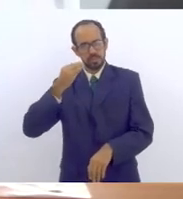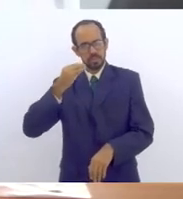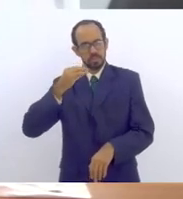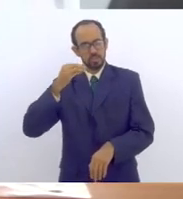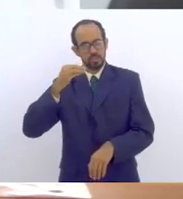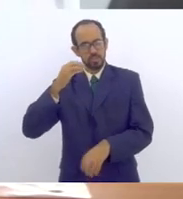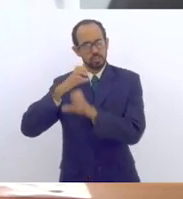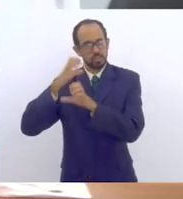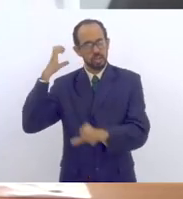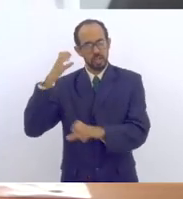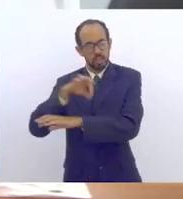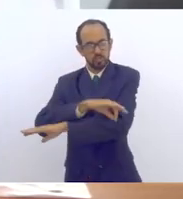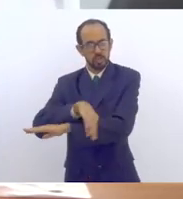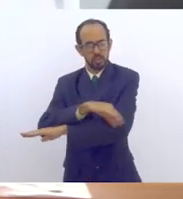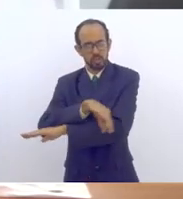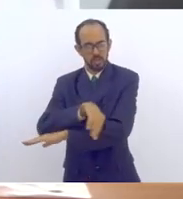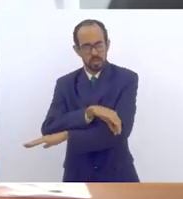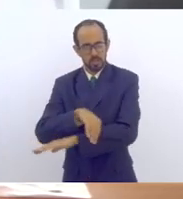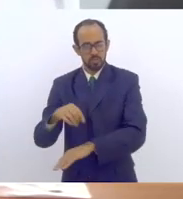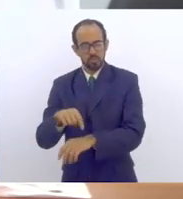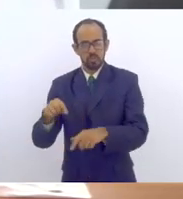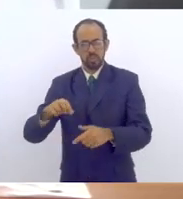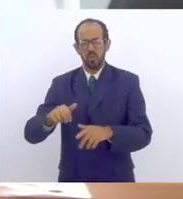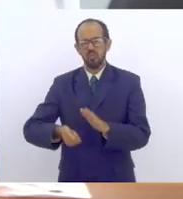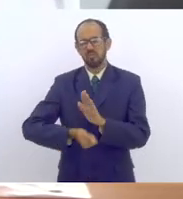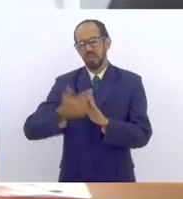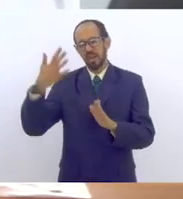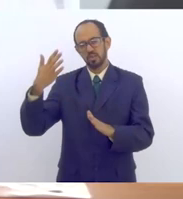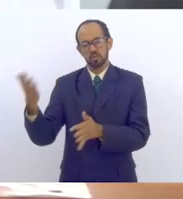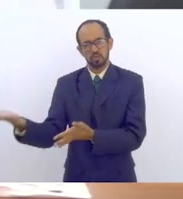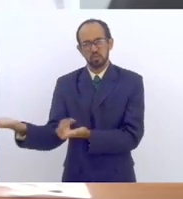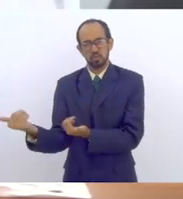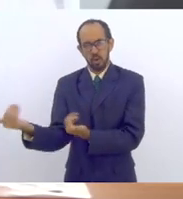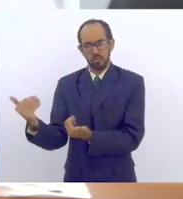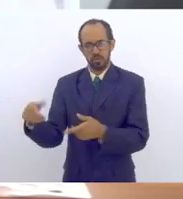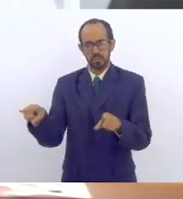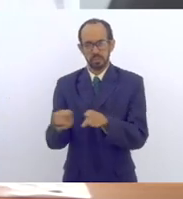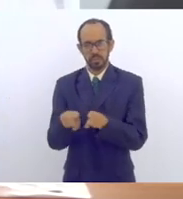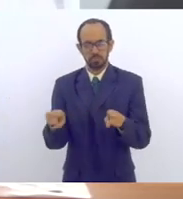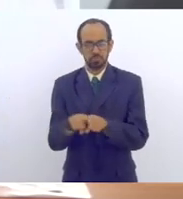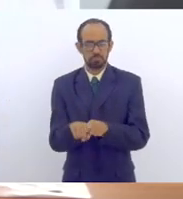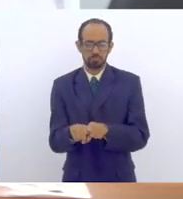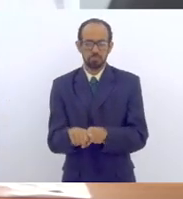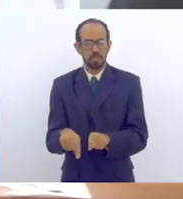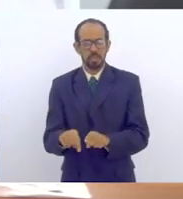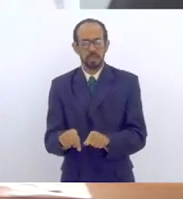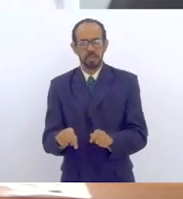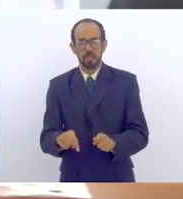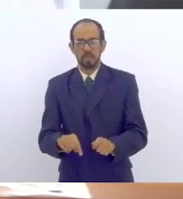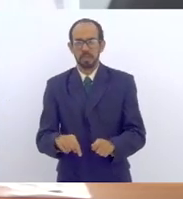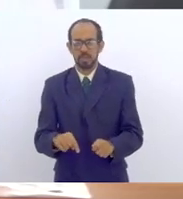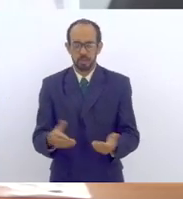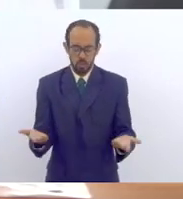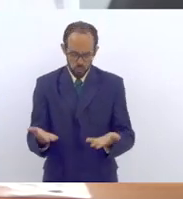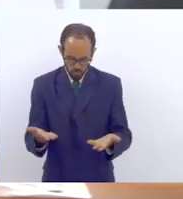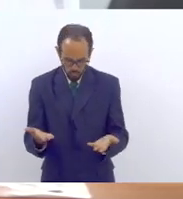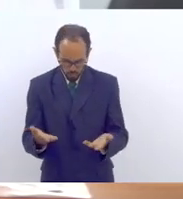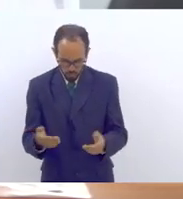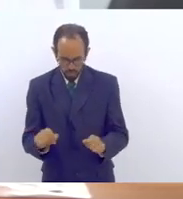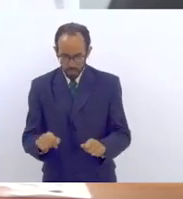com a força da Juventude de vários vários rapazes e meninas que é hoje vão